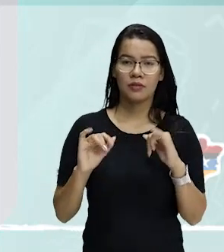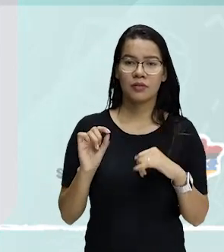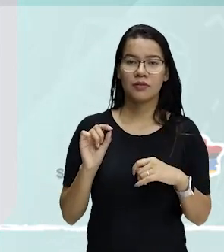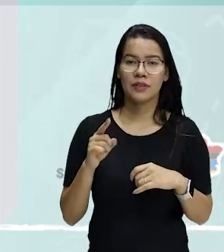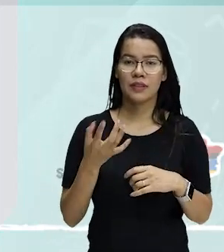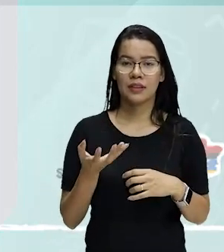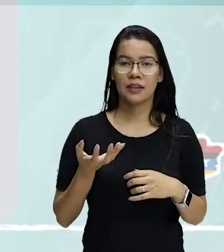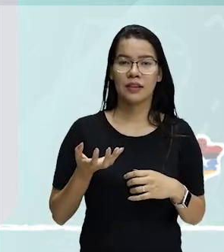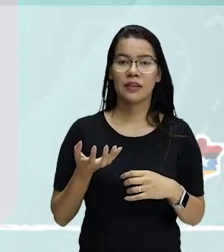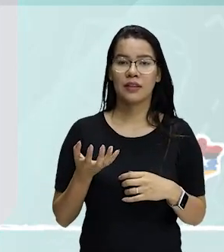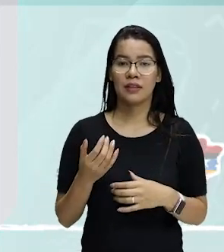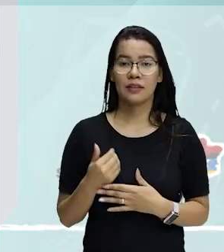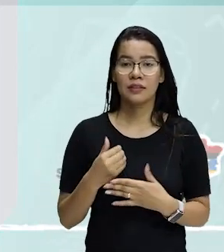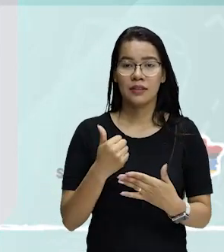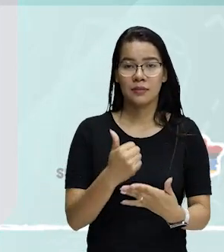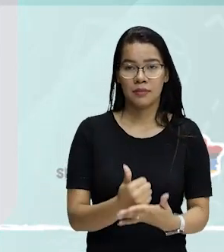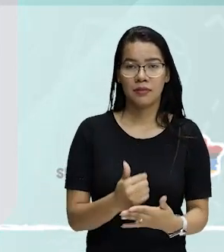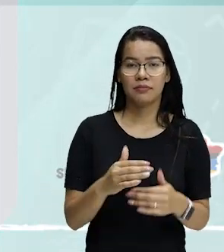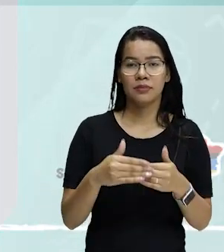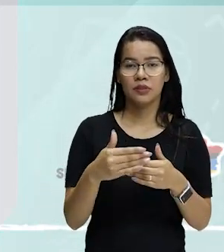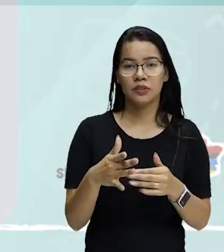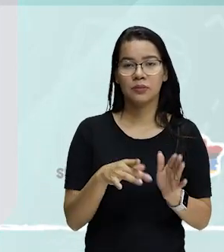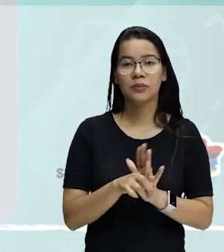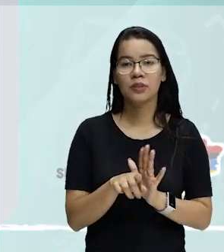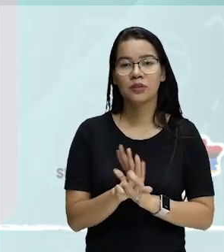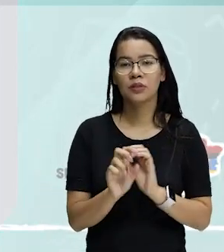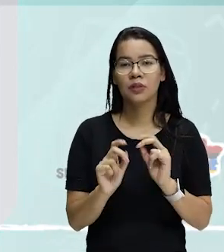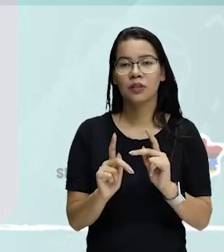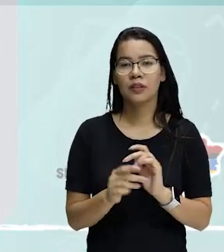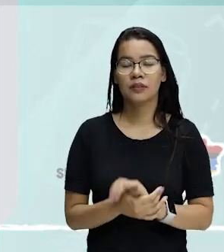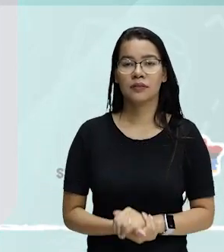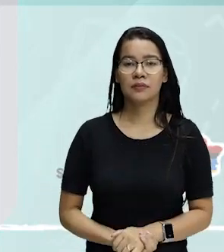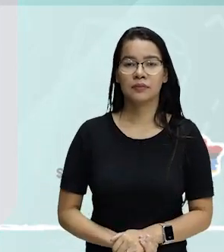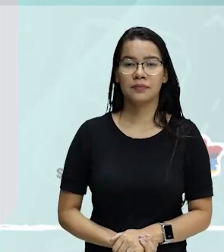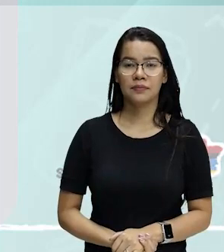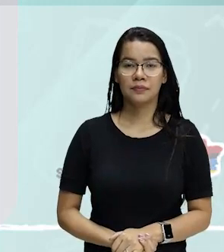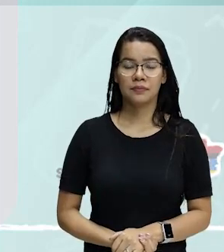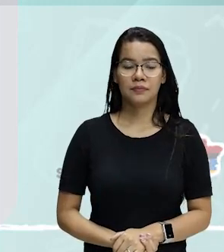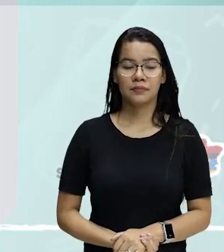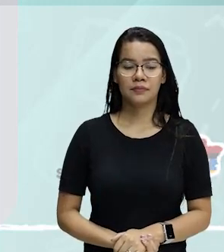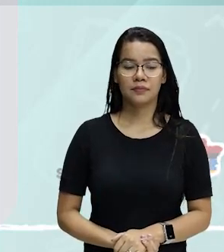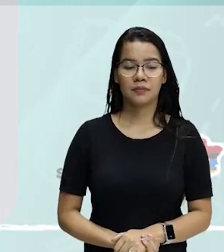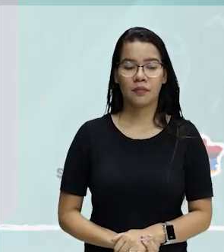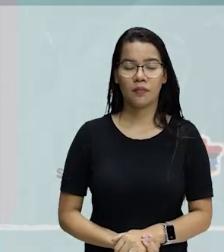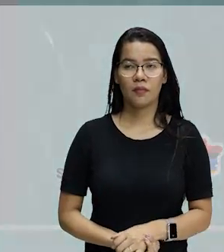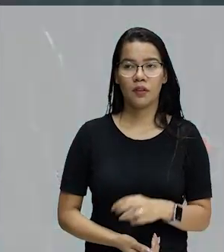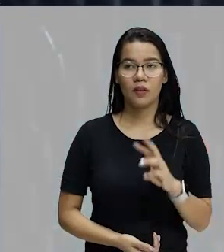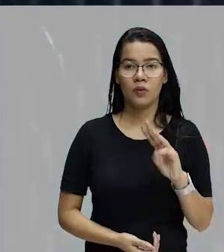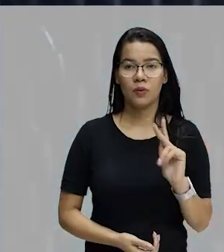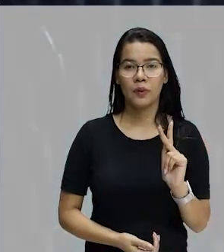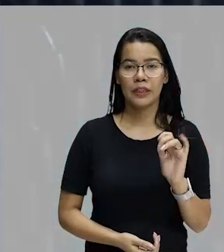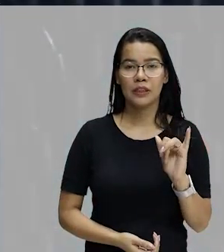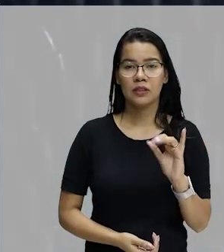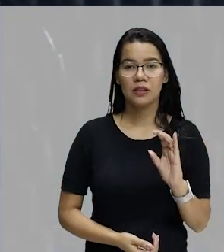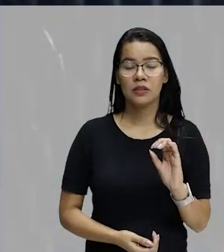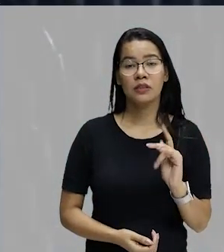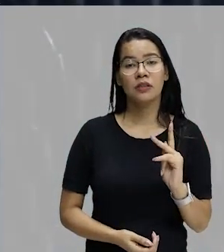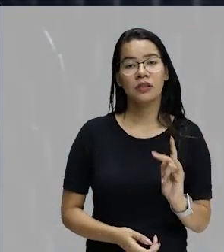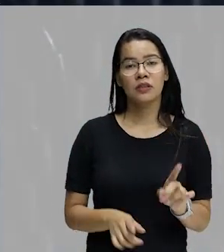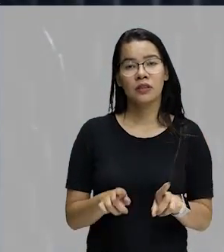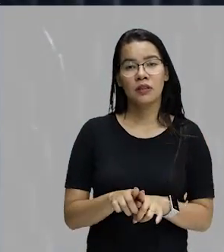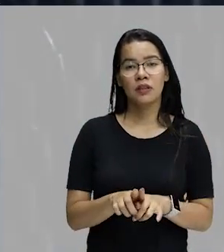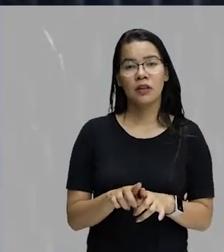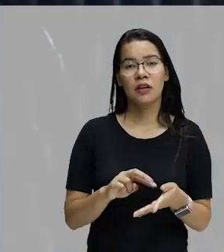quer receber a partir daquele questionamento. Which também significa qual, ou pode ser traduzido no plural